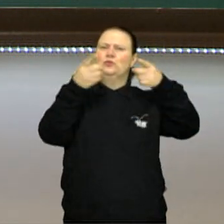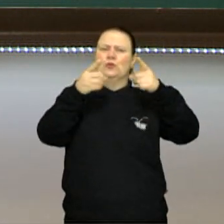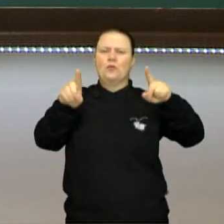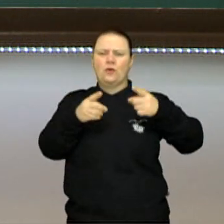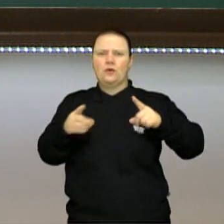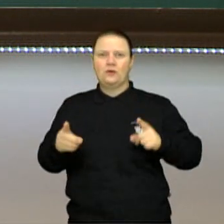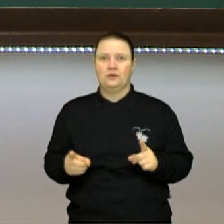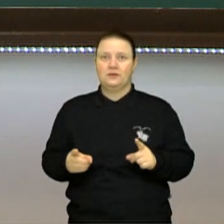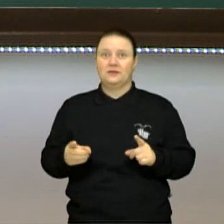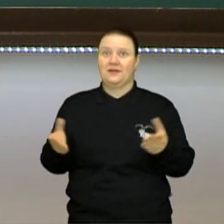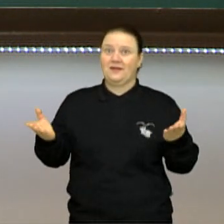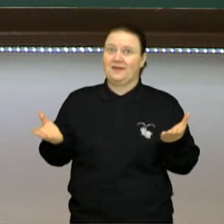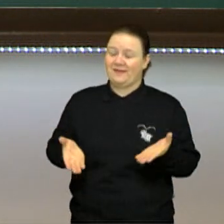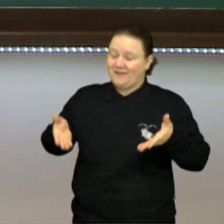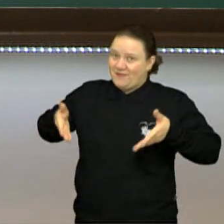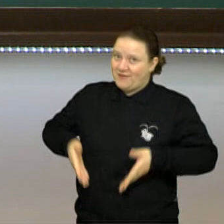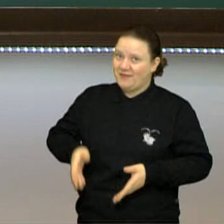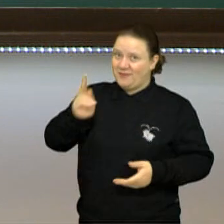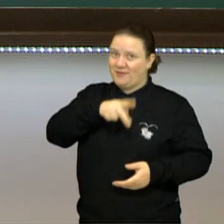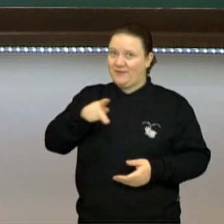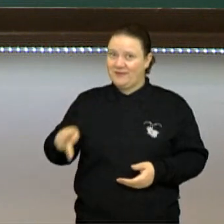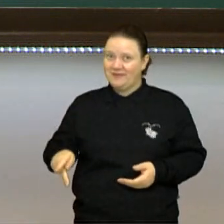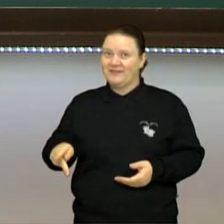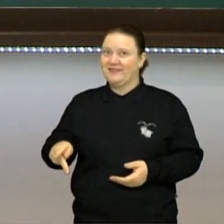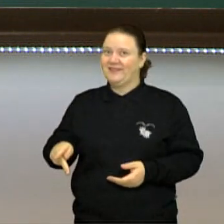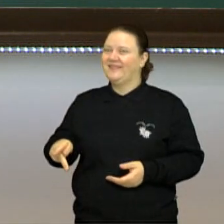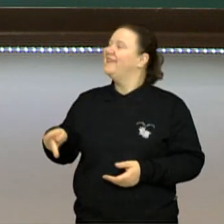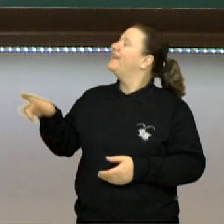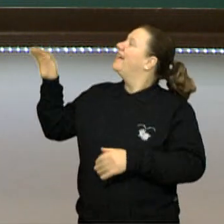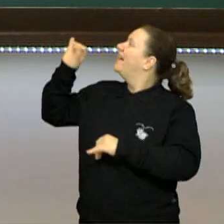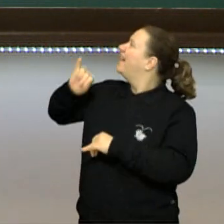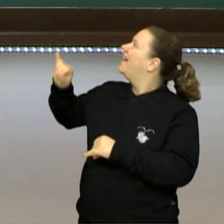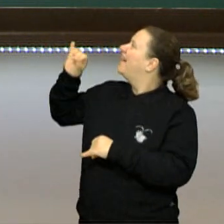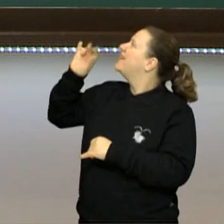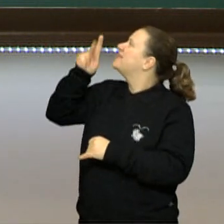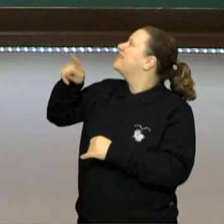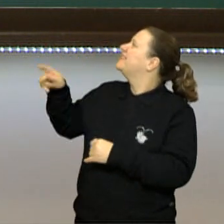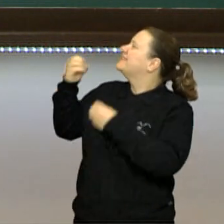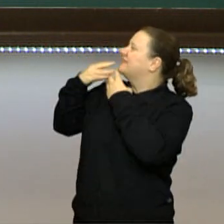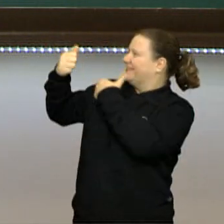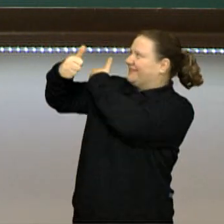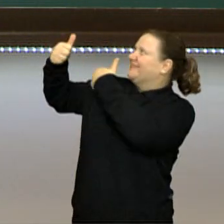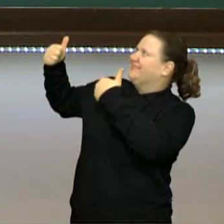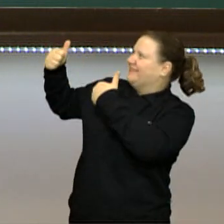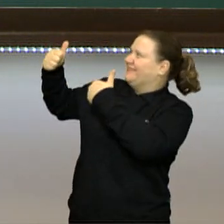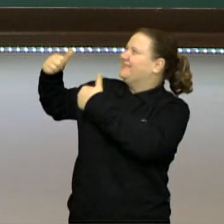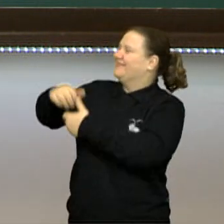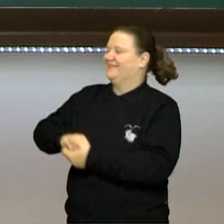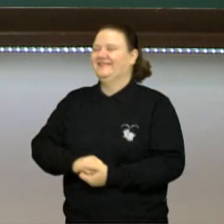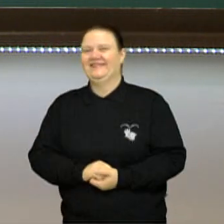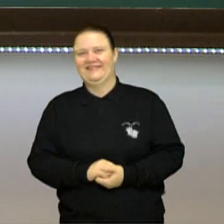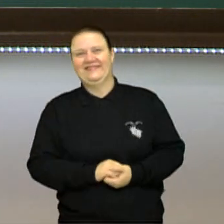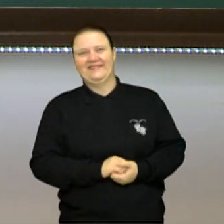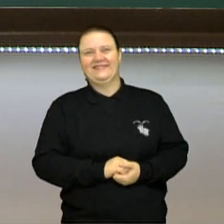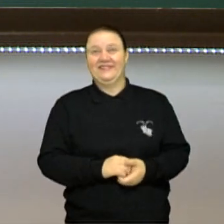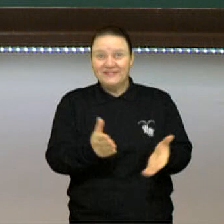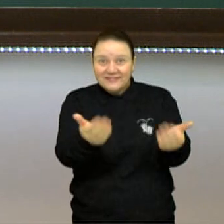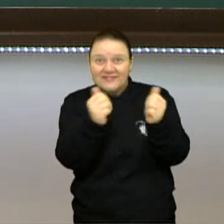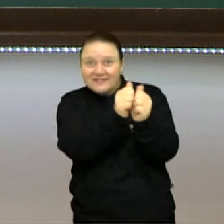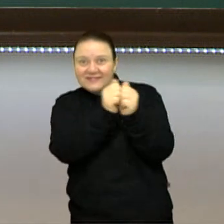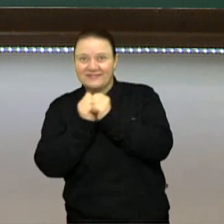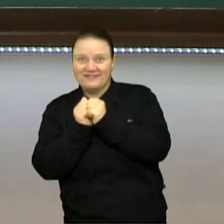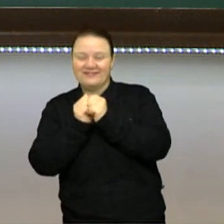Prof. Rutineia aqui com vocês e a nossa querida intérprete, Cláudia, aqui com a gente. Oi, Cláudia! Vamos